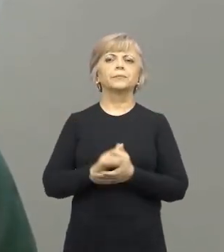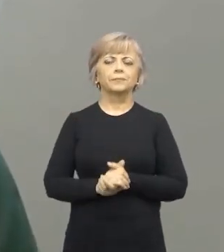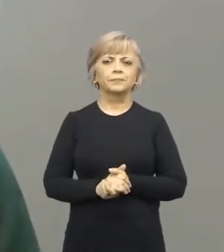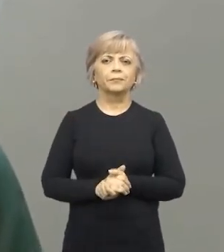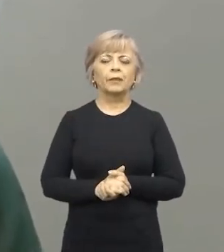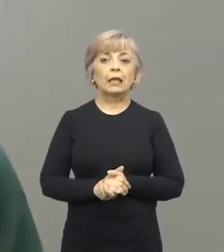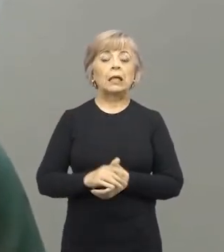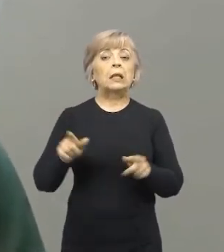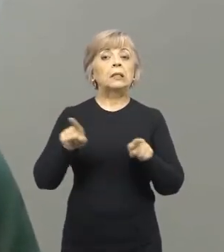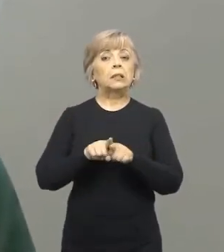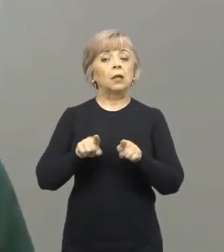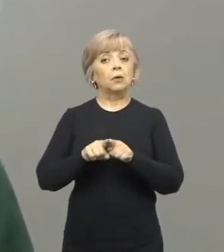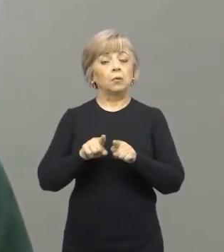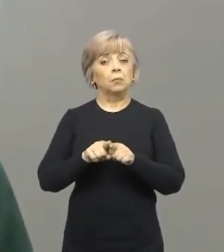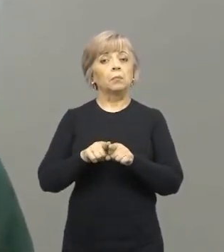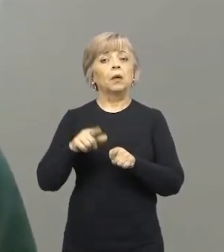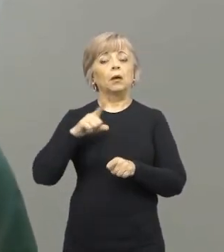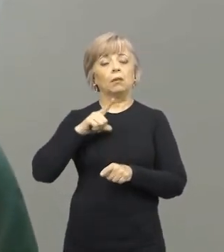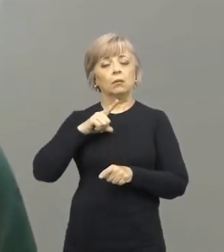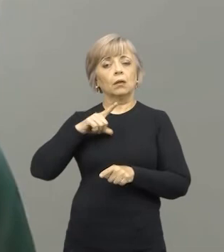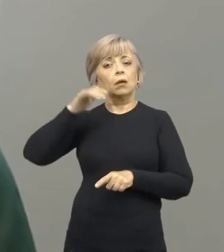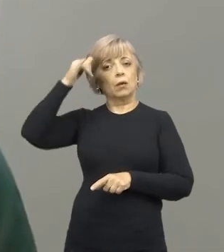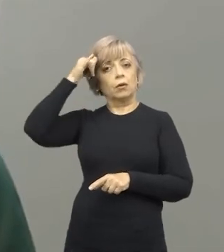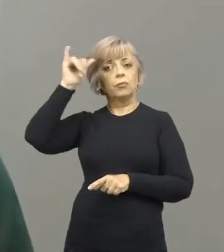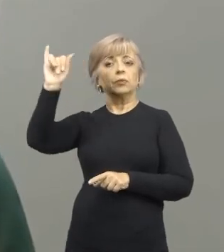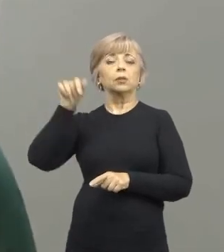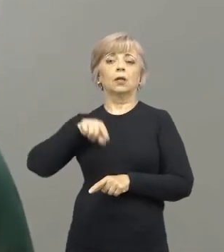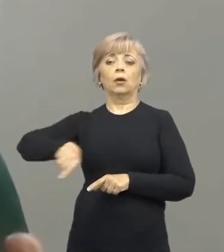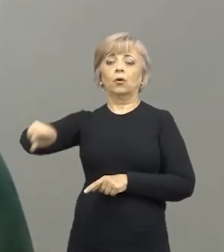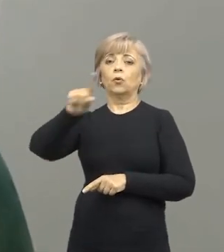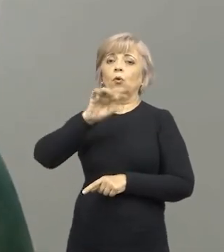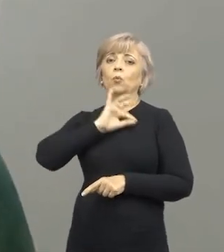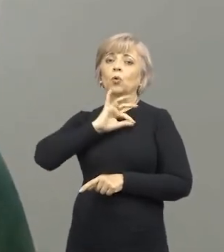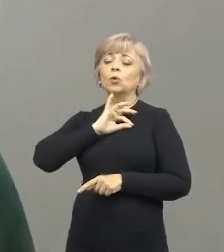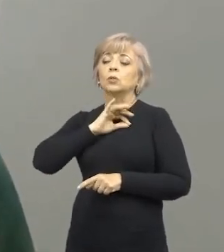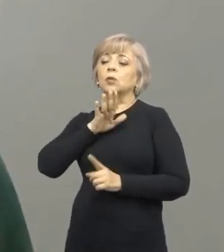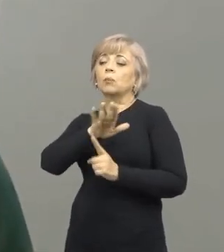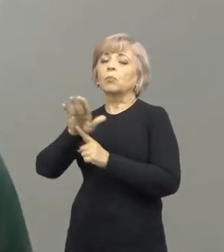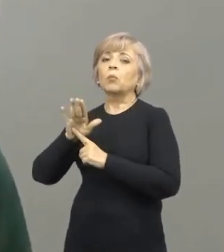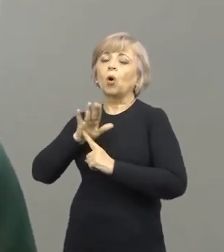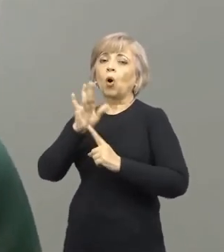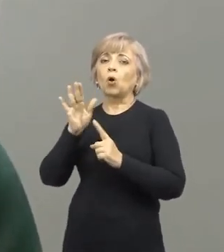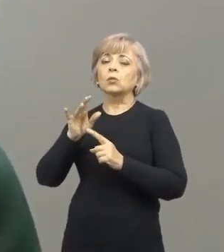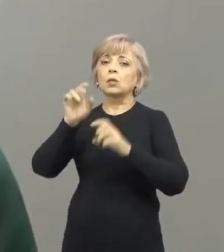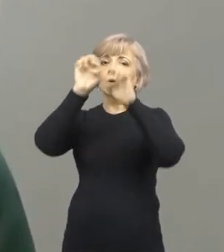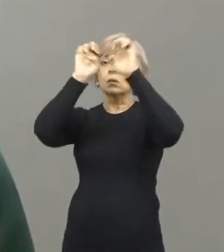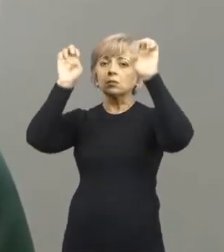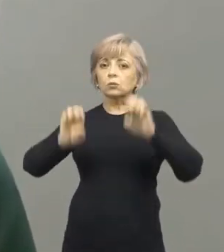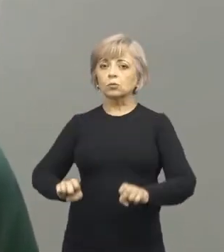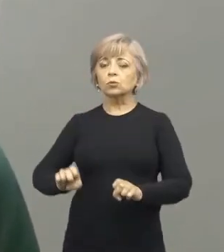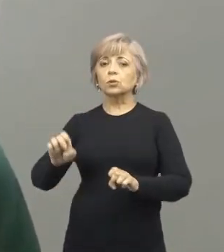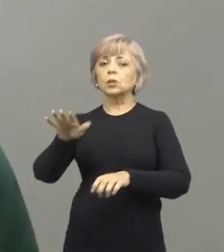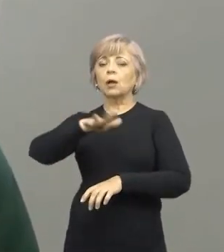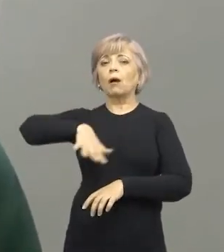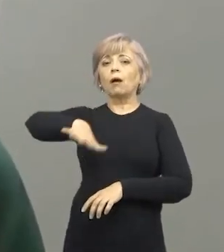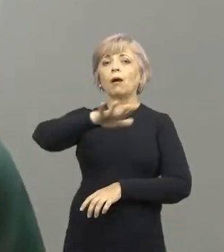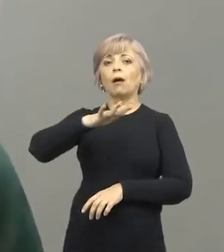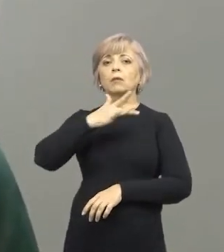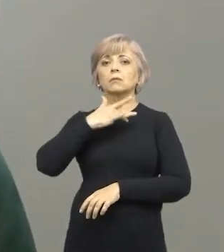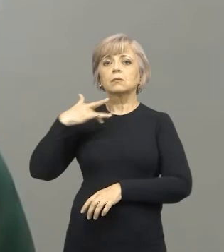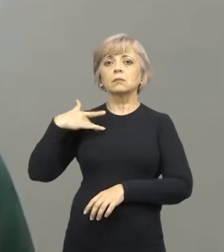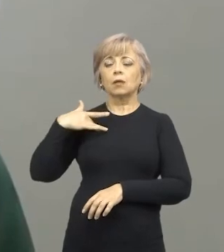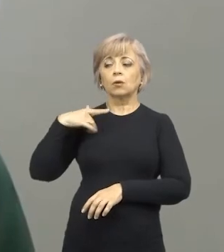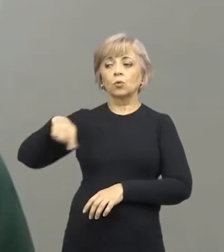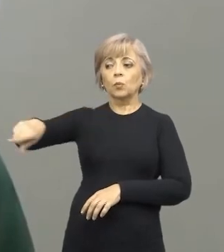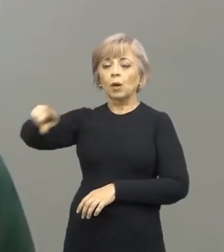e também cuidamos para que a Polícia Civil nos apresentasse toda a sua estrutura de proteção na área de saúde para que os